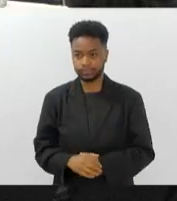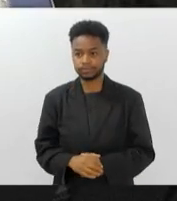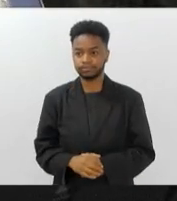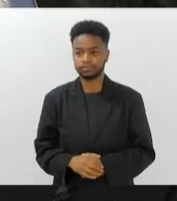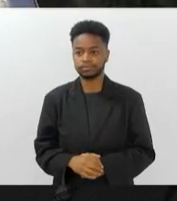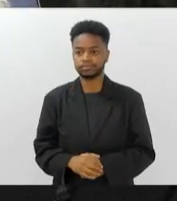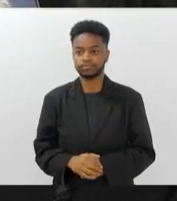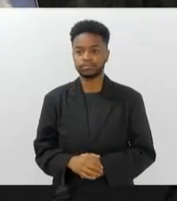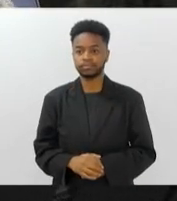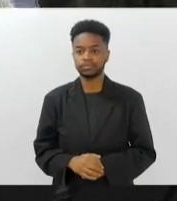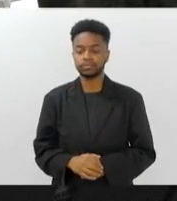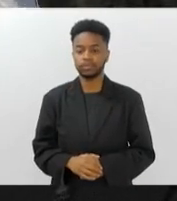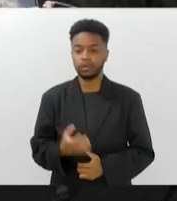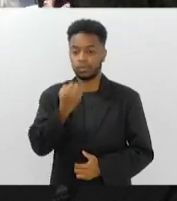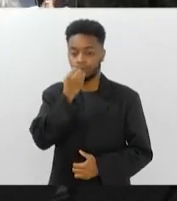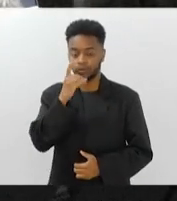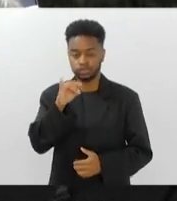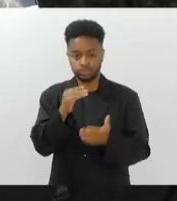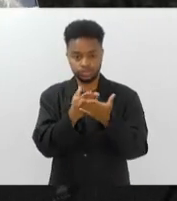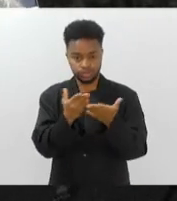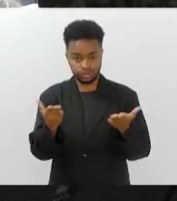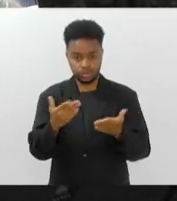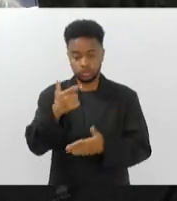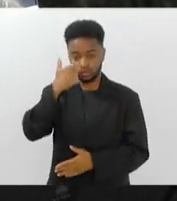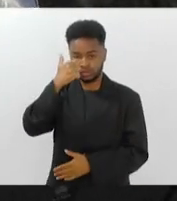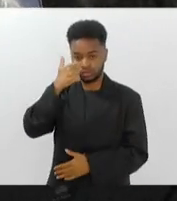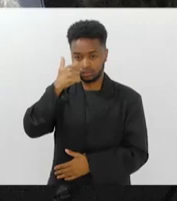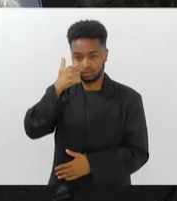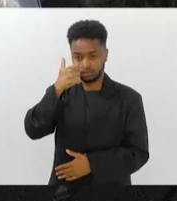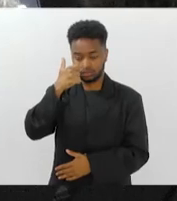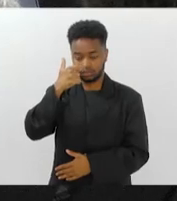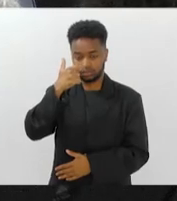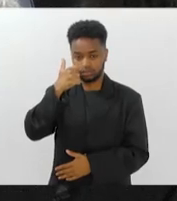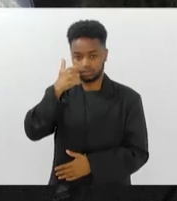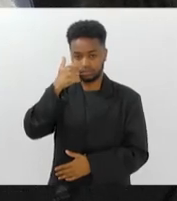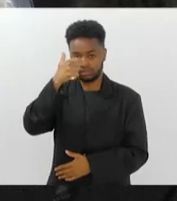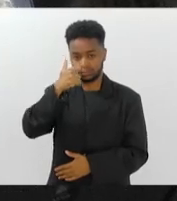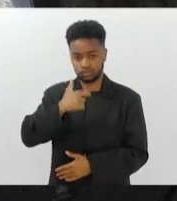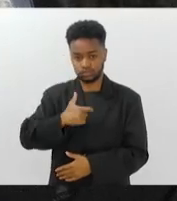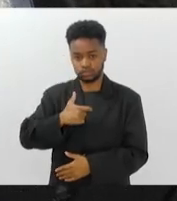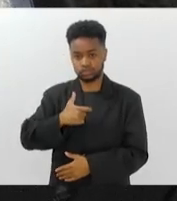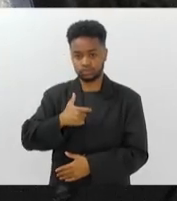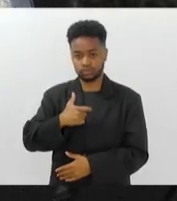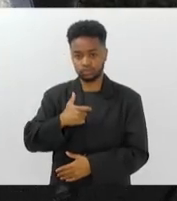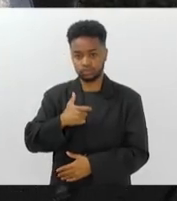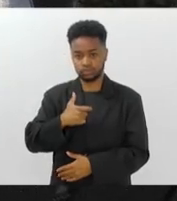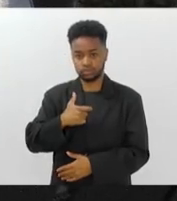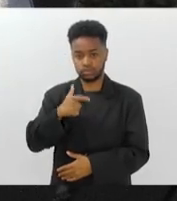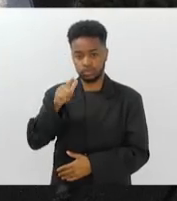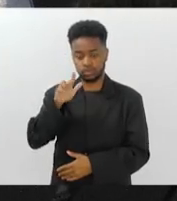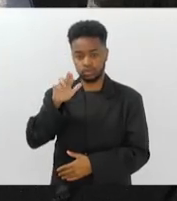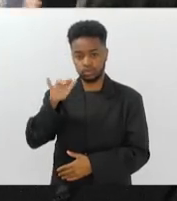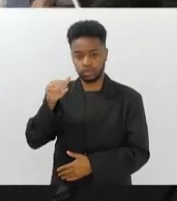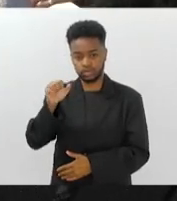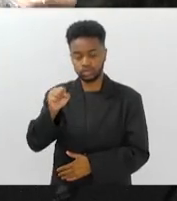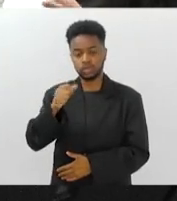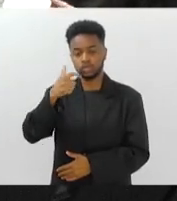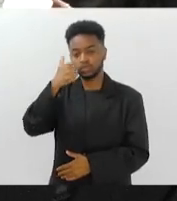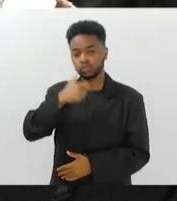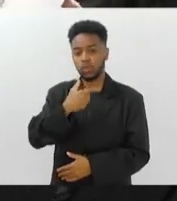eh Bom dia a todos meu nome é Lucas homem Pardo